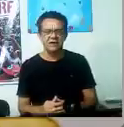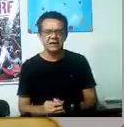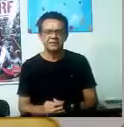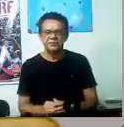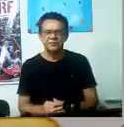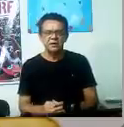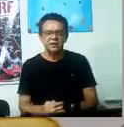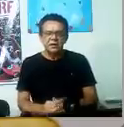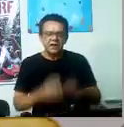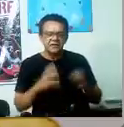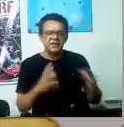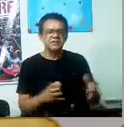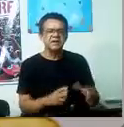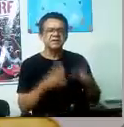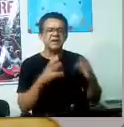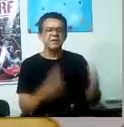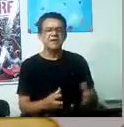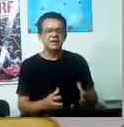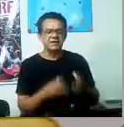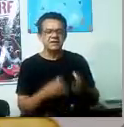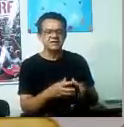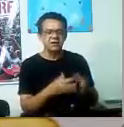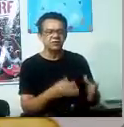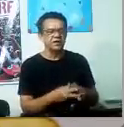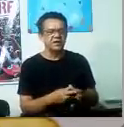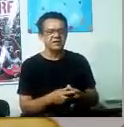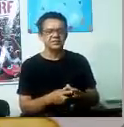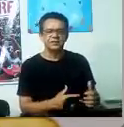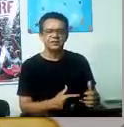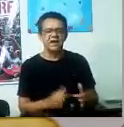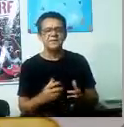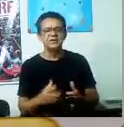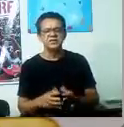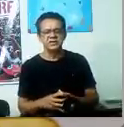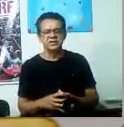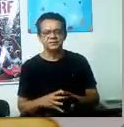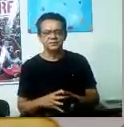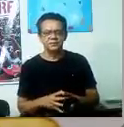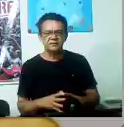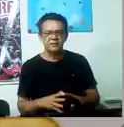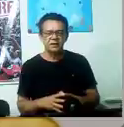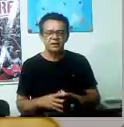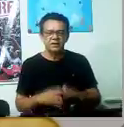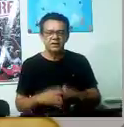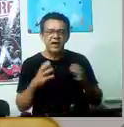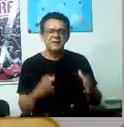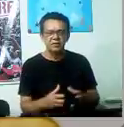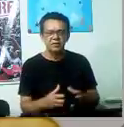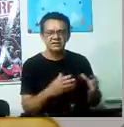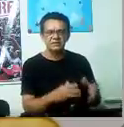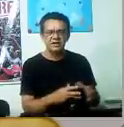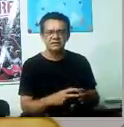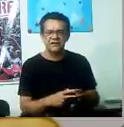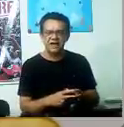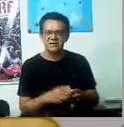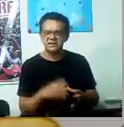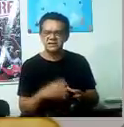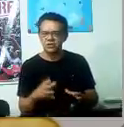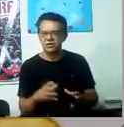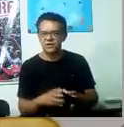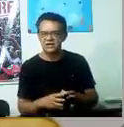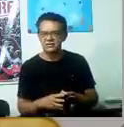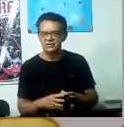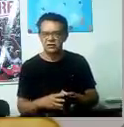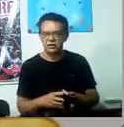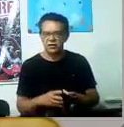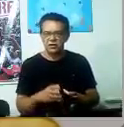decisão do decano será enviar esta MS A Procuradoria Geral da República Hoje nós vamos estar